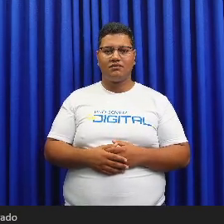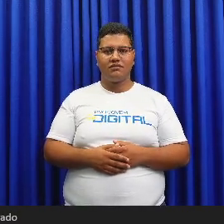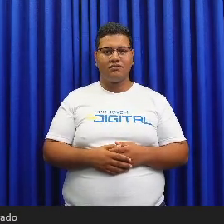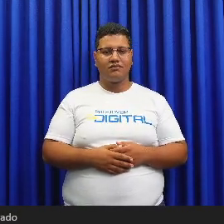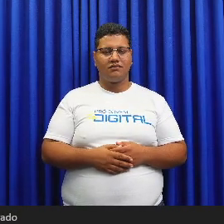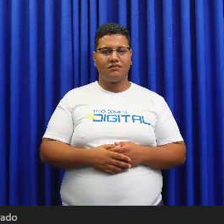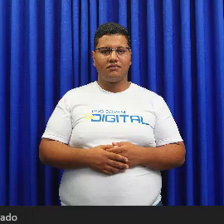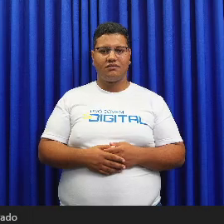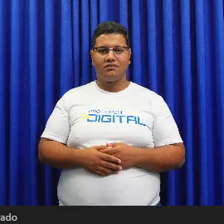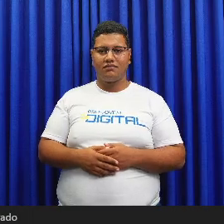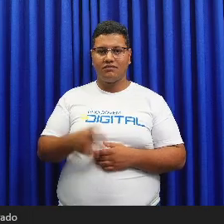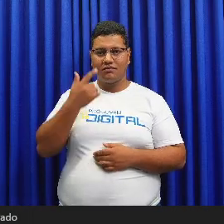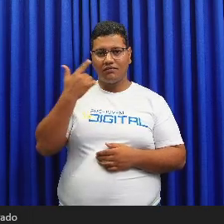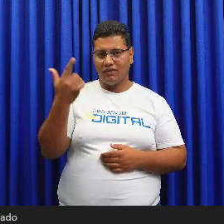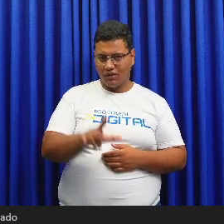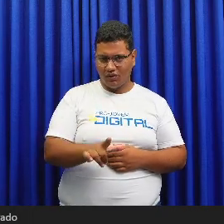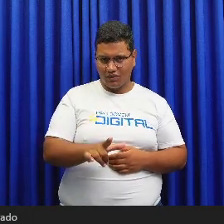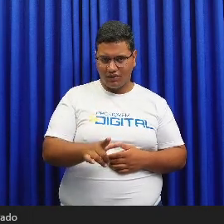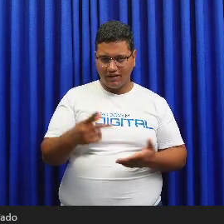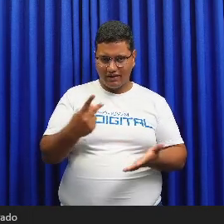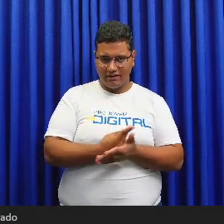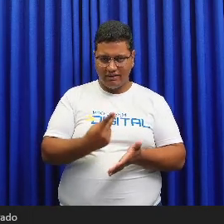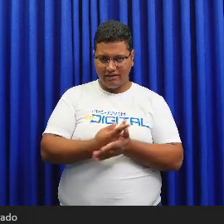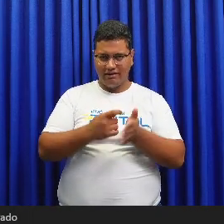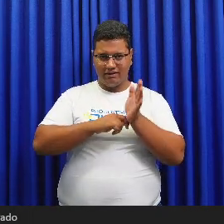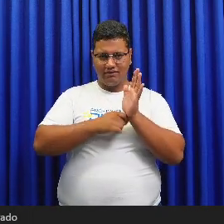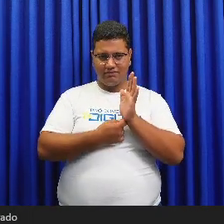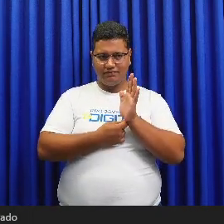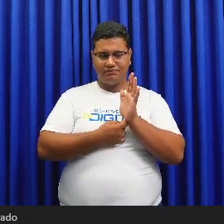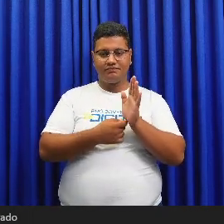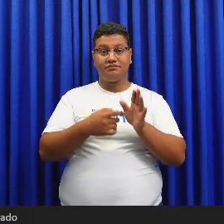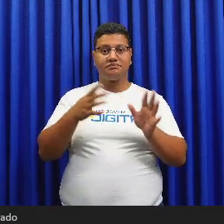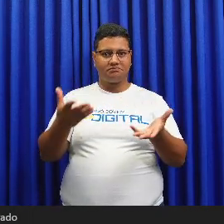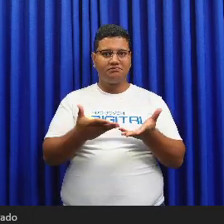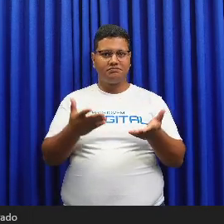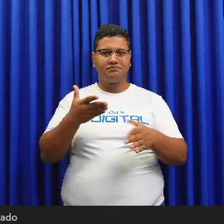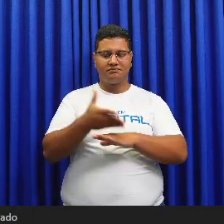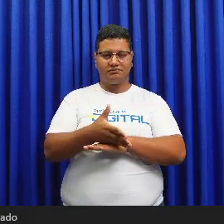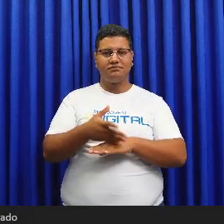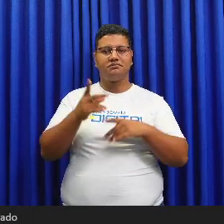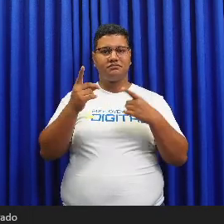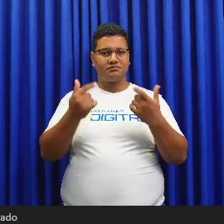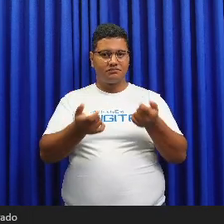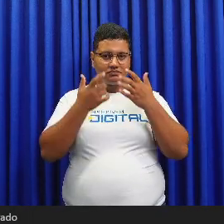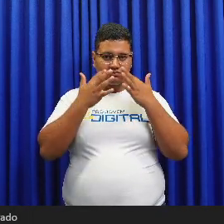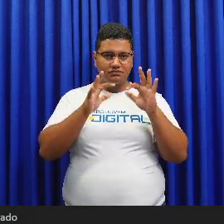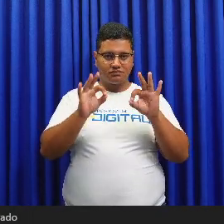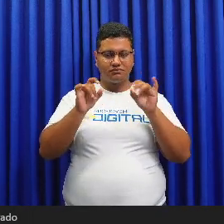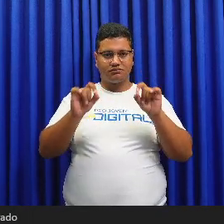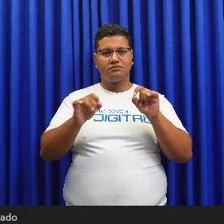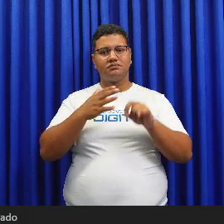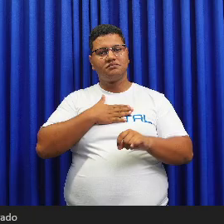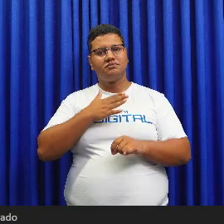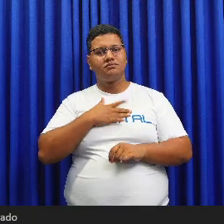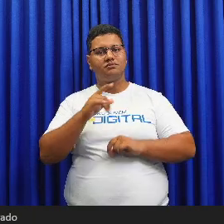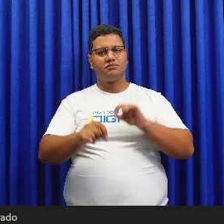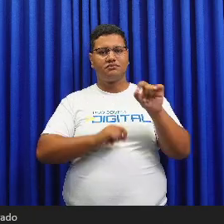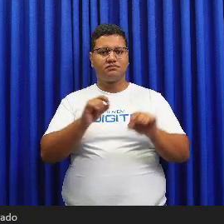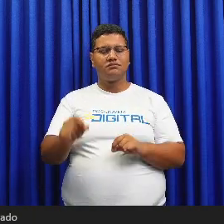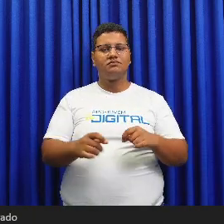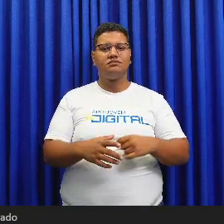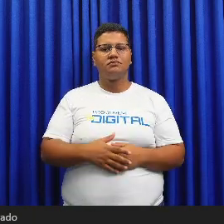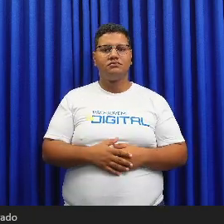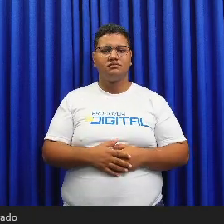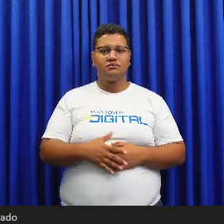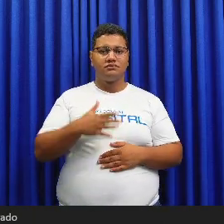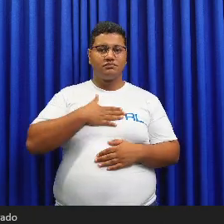Vamos ver se vai aparecer ou se eu errei a senha. Olha aí, tá carregando. Aqui, galera, já vai aparecer pra mim o